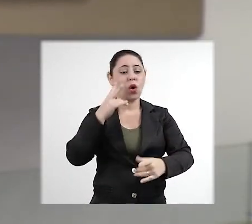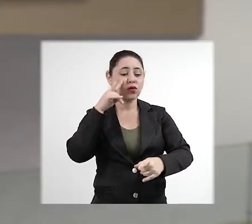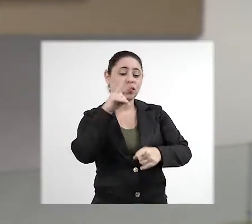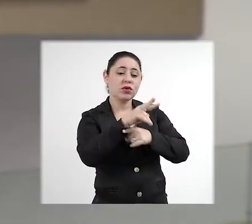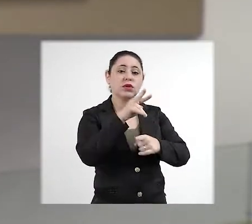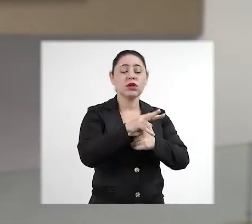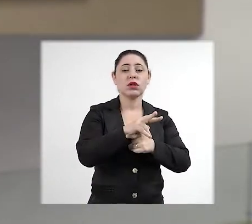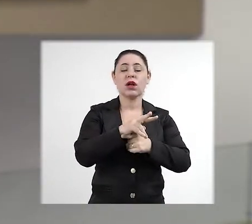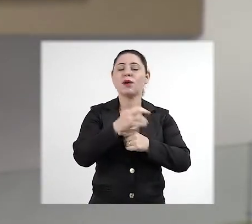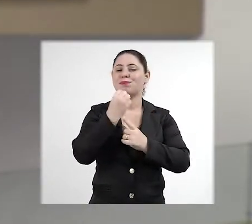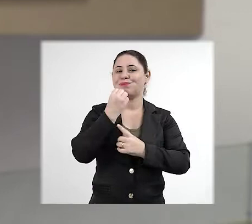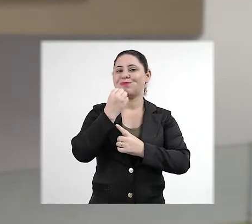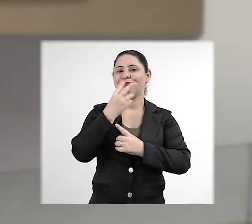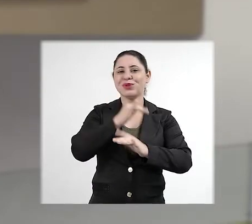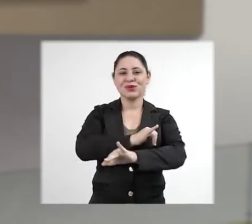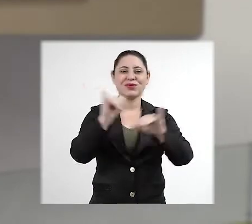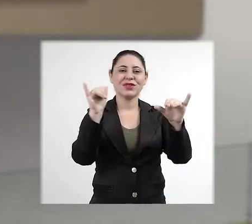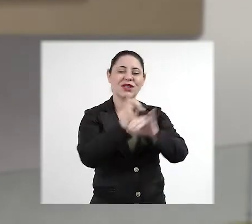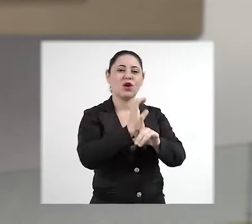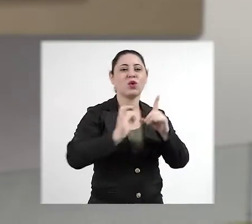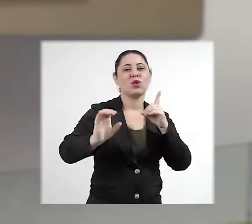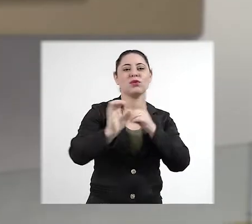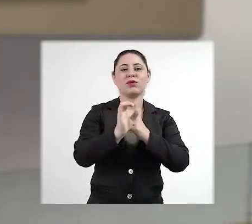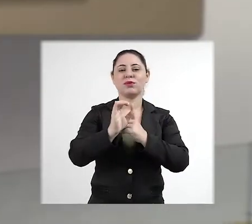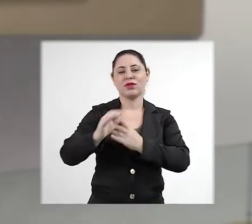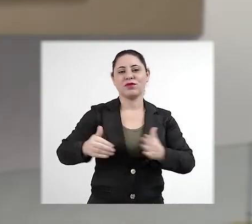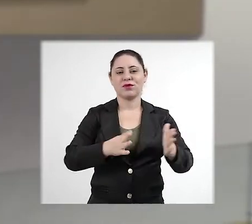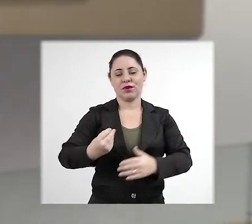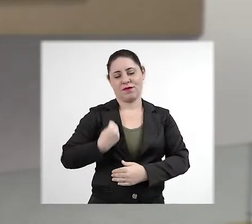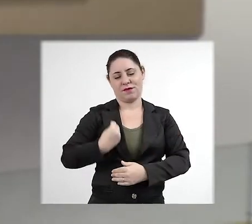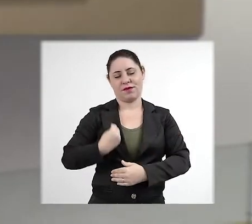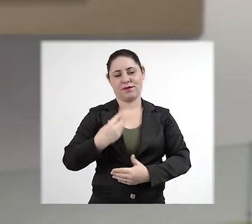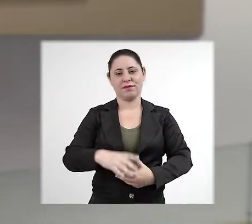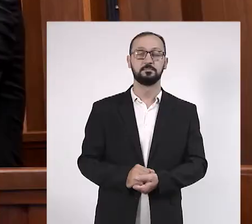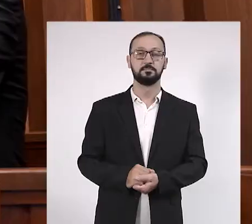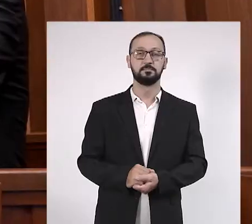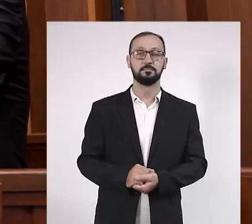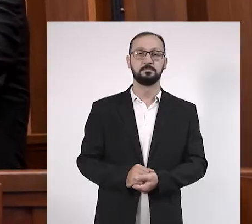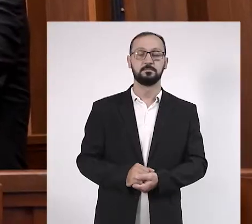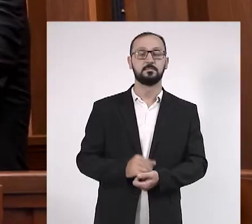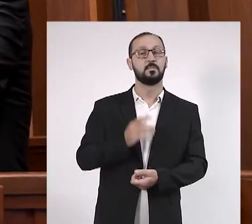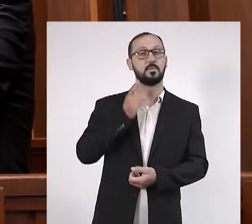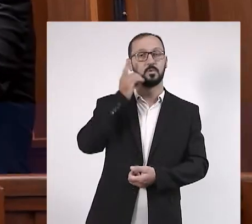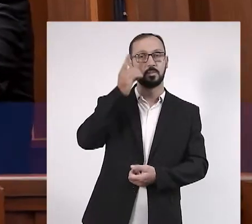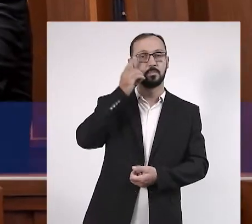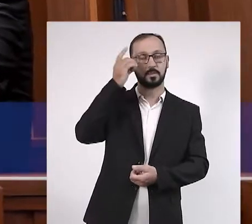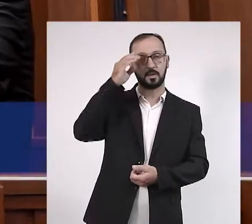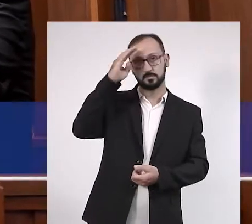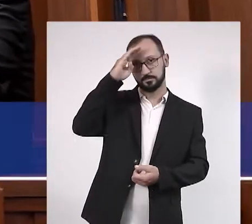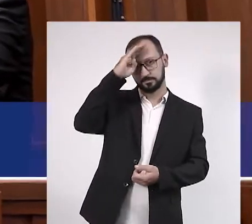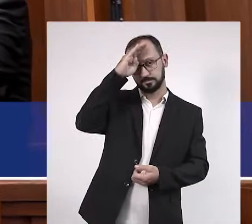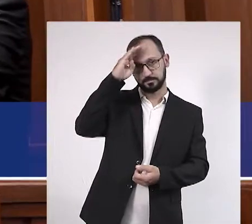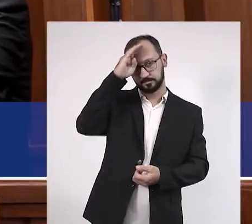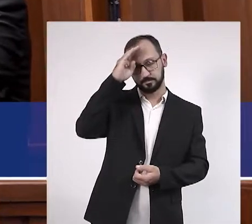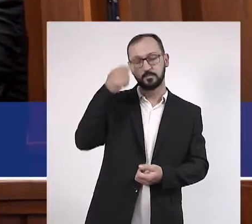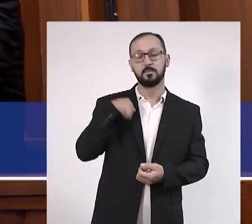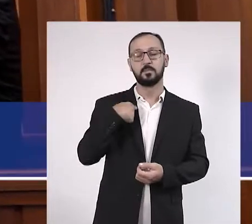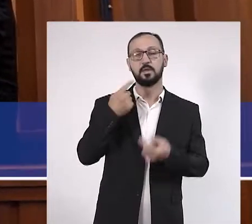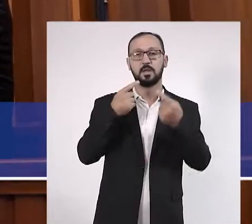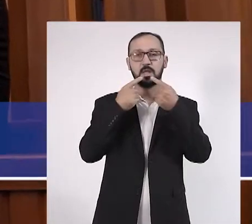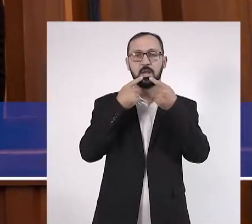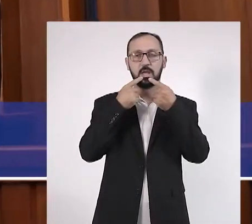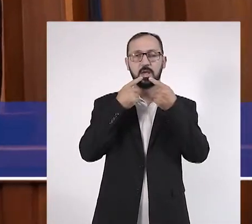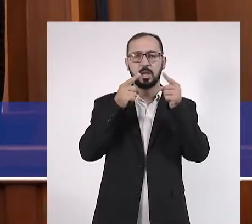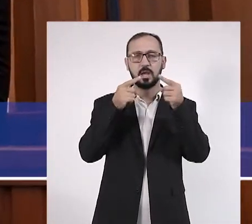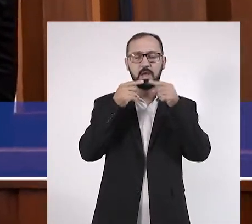passou a ser controlada. Uma boa notícia para as comunidades ribeirinhas. O deputado Cabalmi, do PT, criticou o